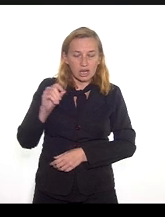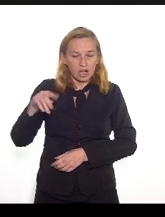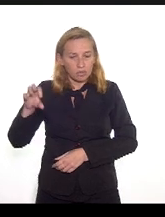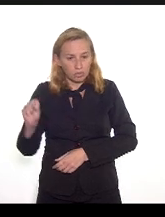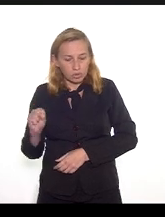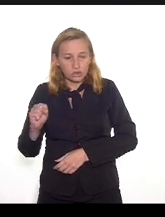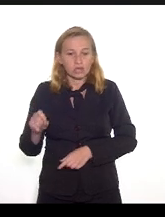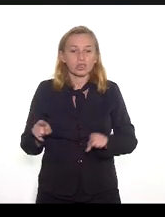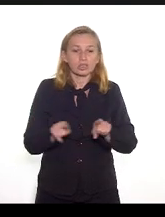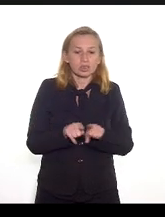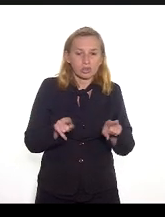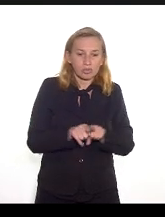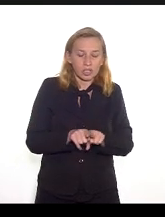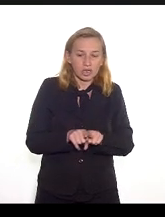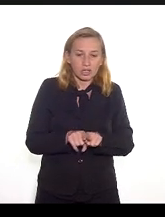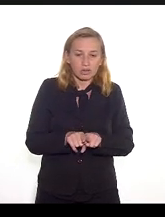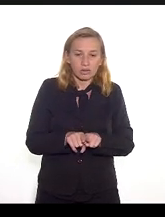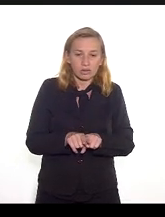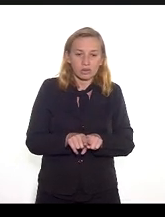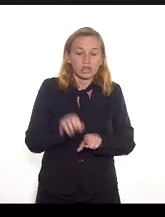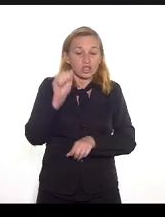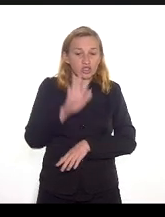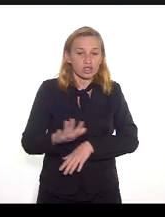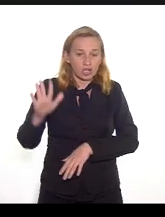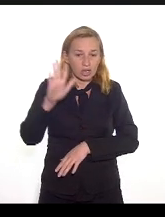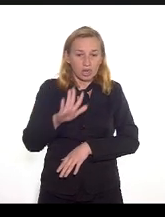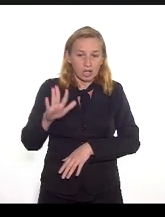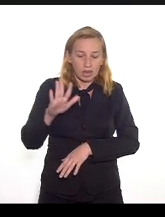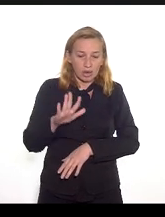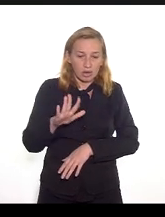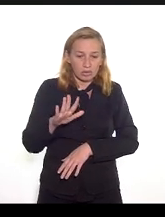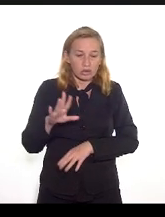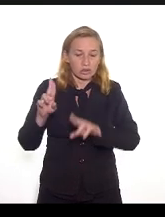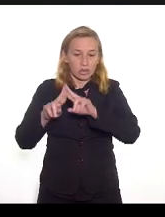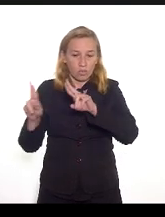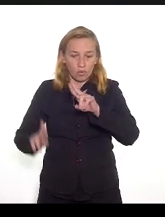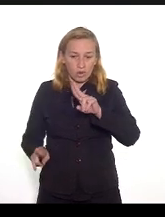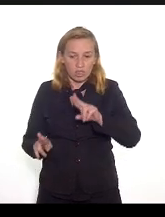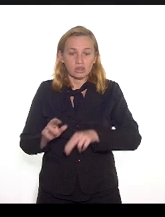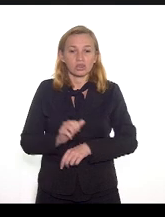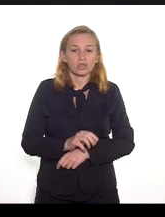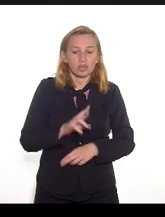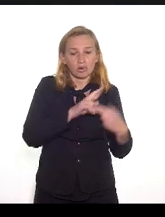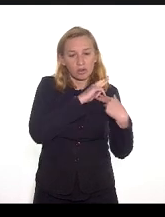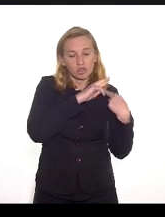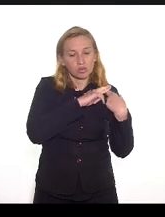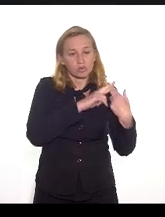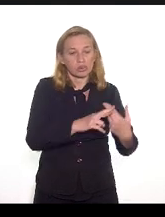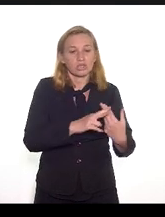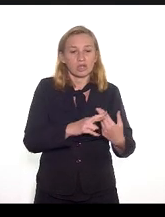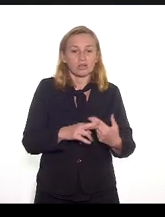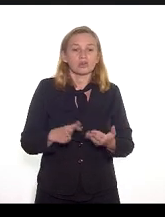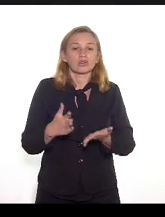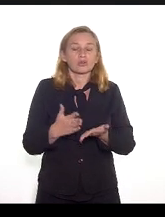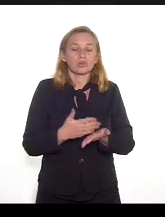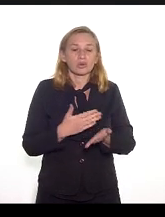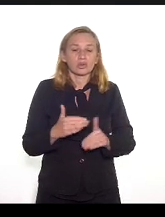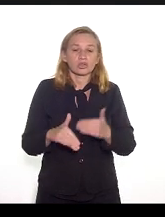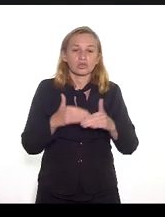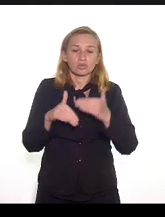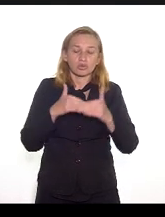e com a edição geral do professor Floriano, da UERJ, que é o responsável pelo Caderno do